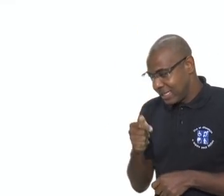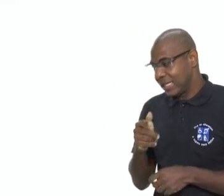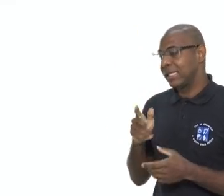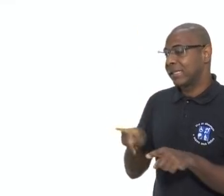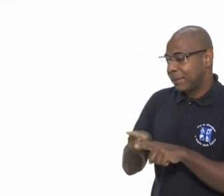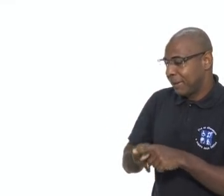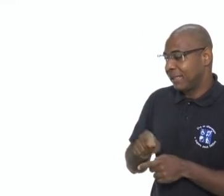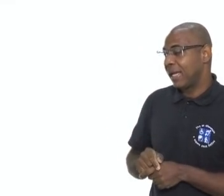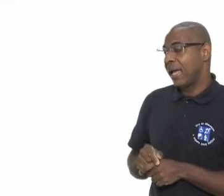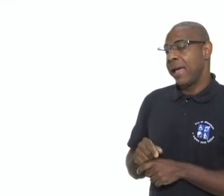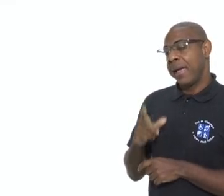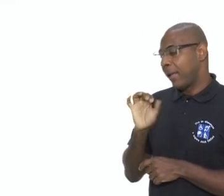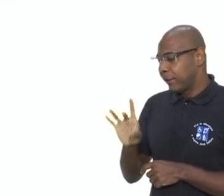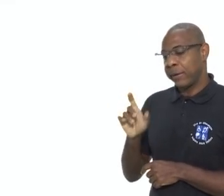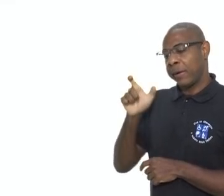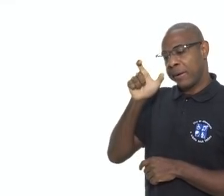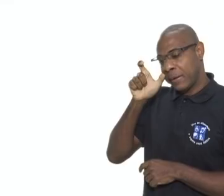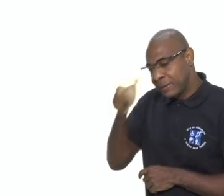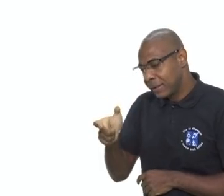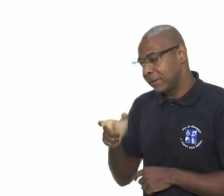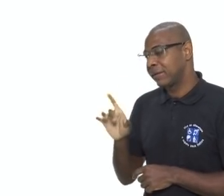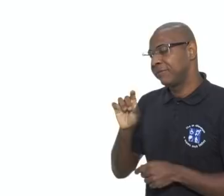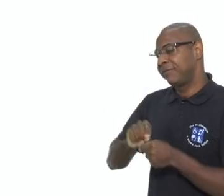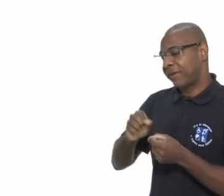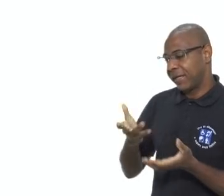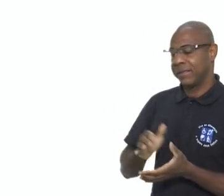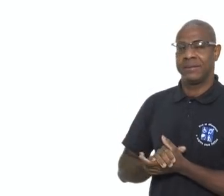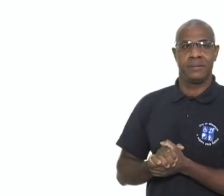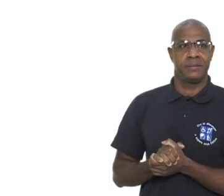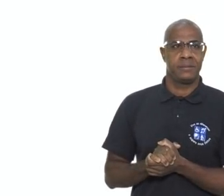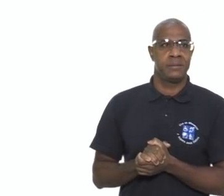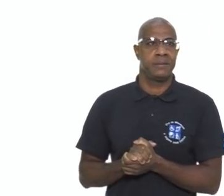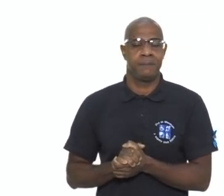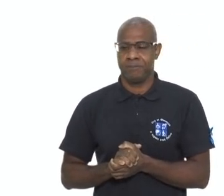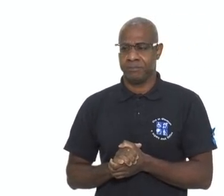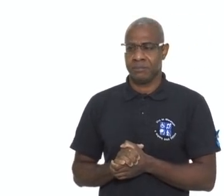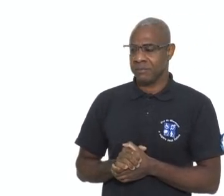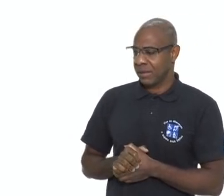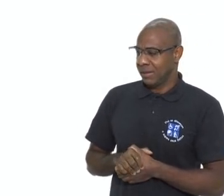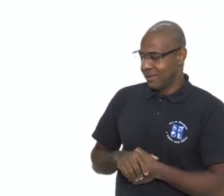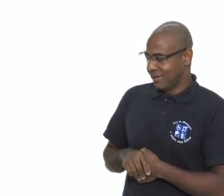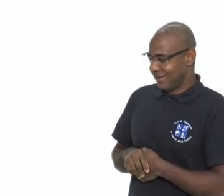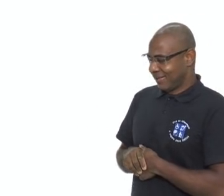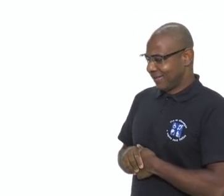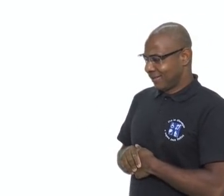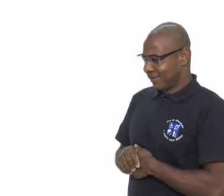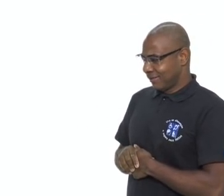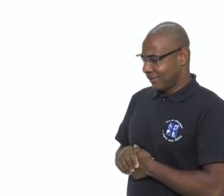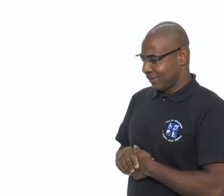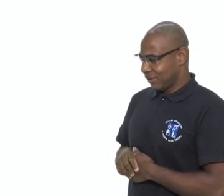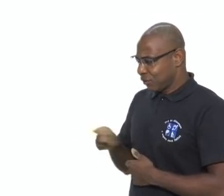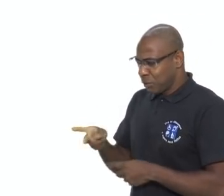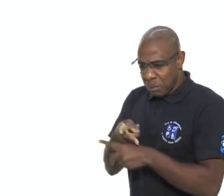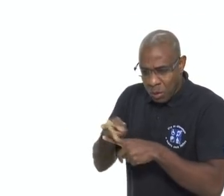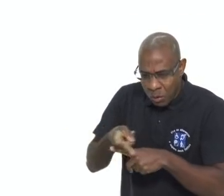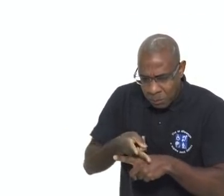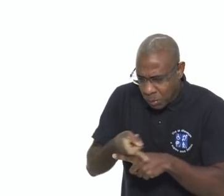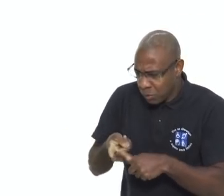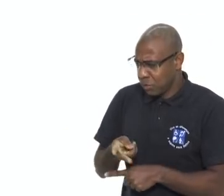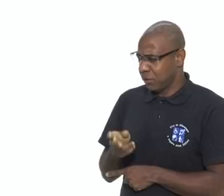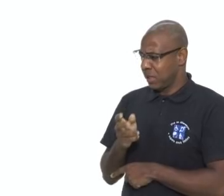coisa interessante que eles fazem. Tu procuras galinhas? Não, disse